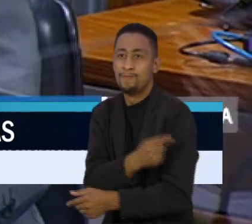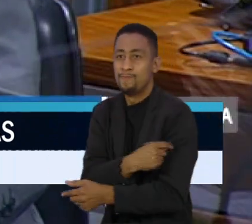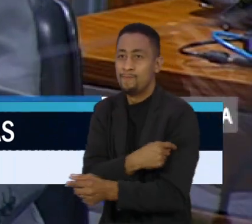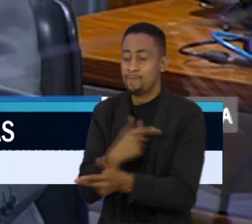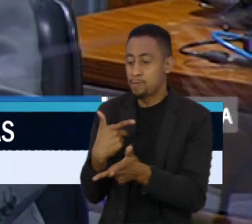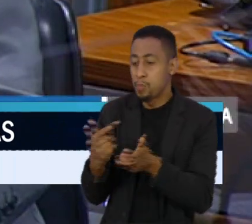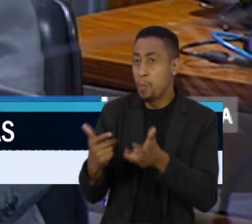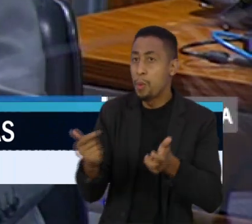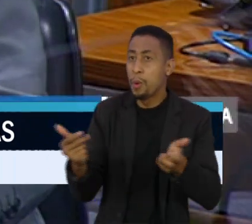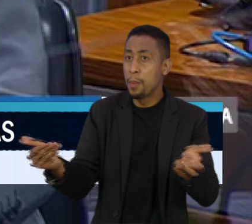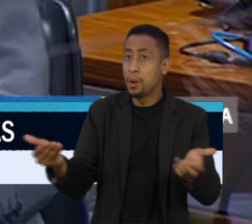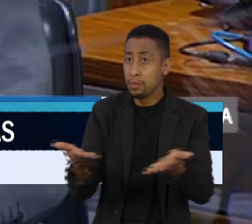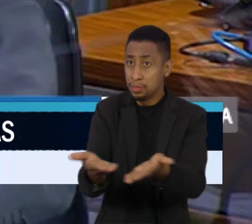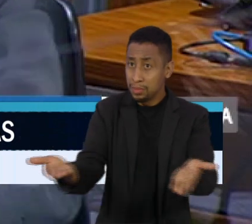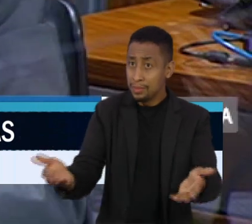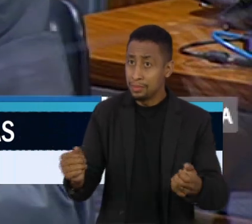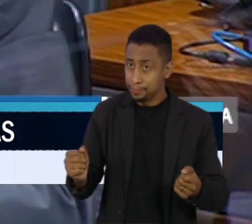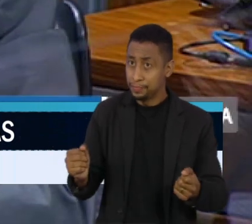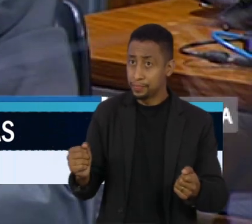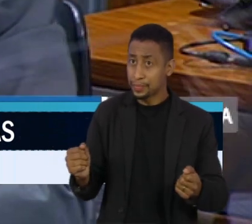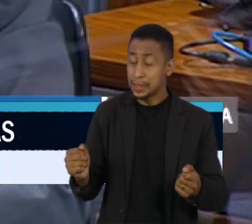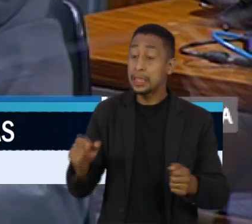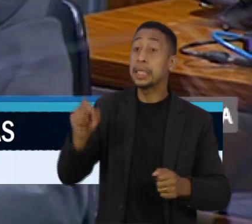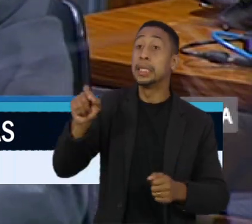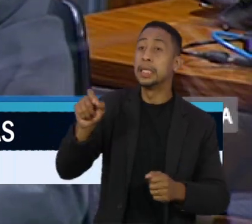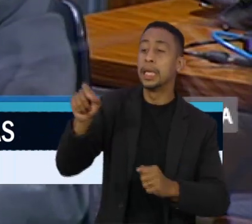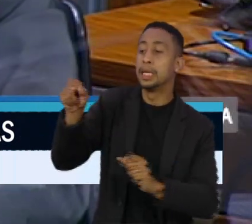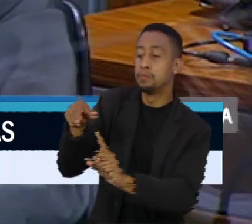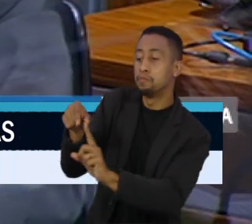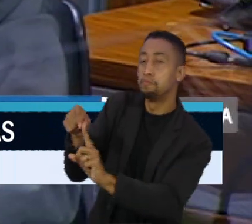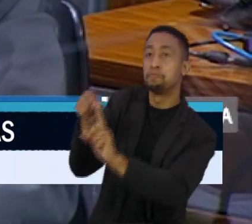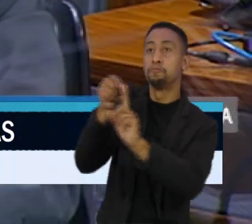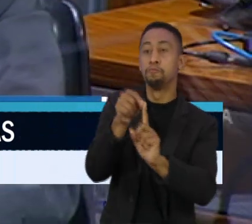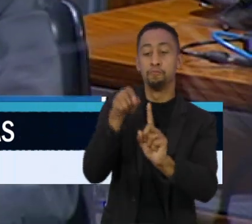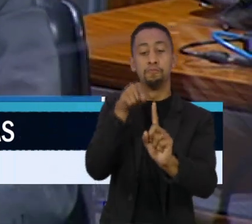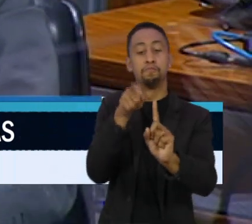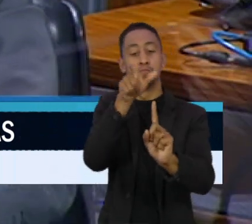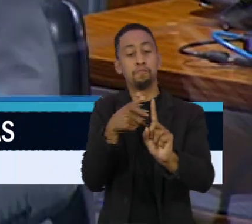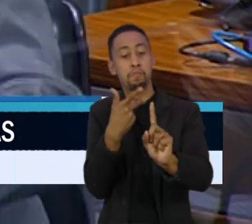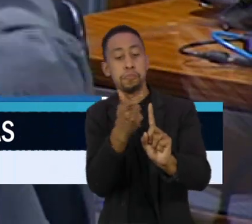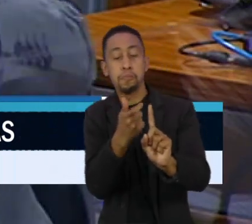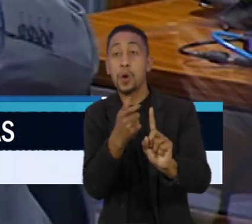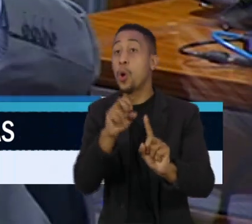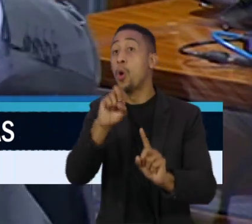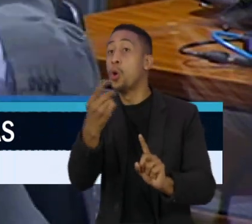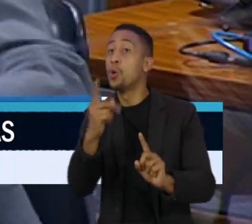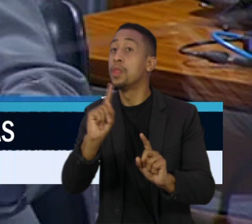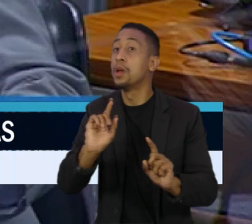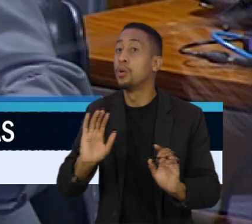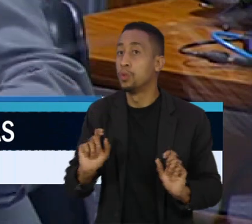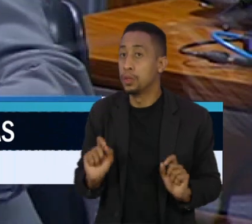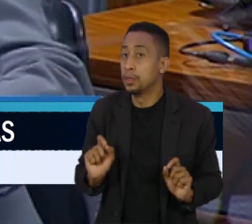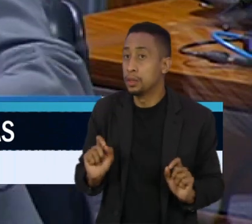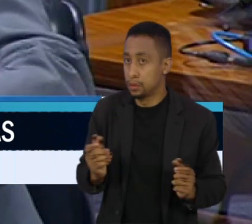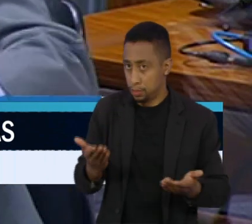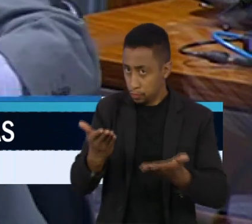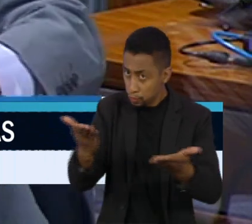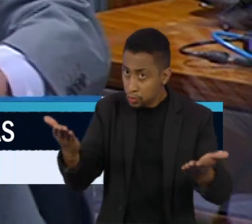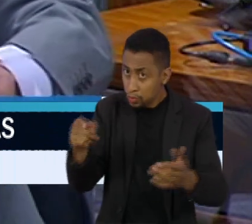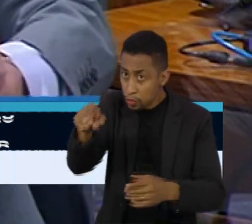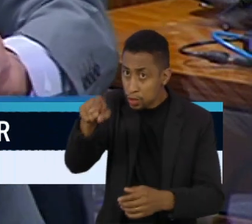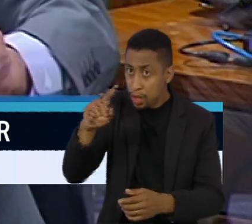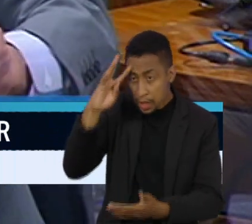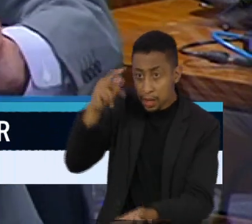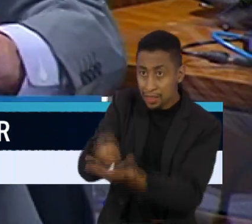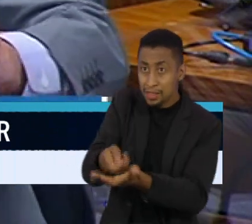vacinas. E a quem deve tomar a vacina ou não. É o senhor que determina a